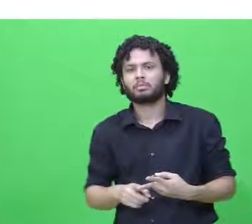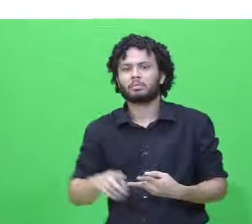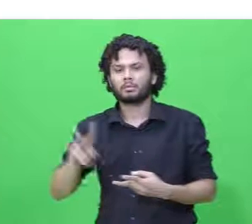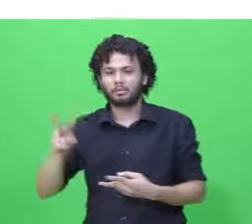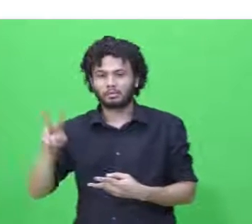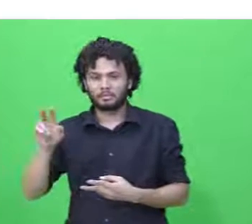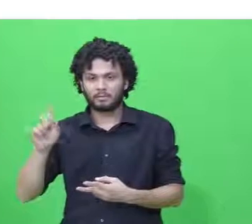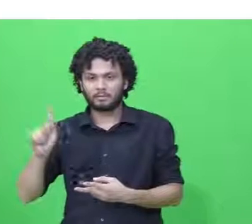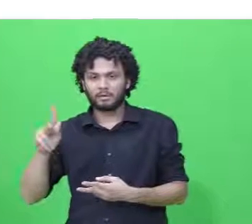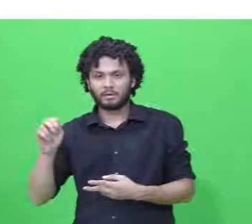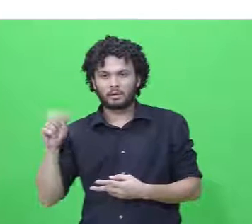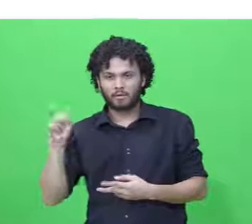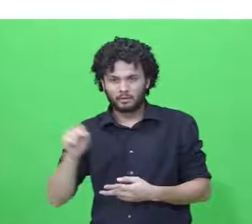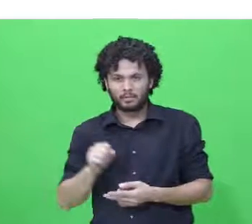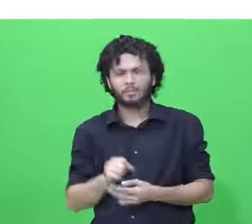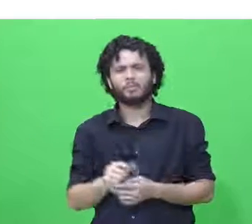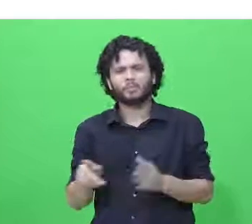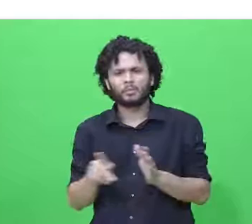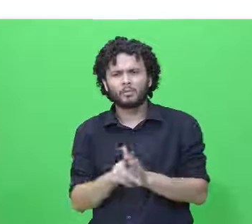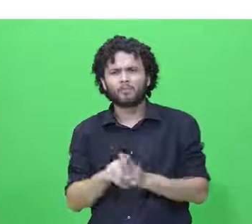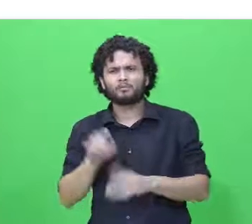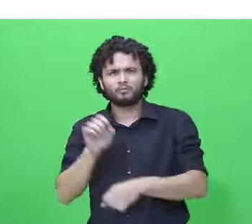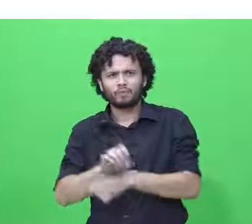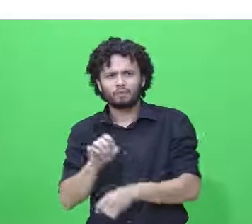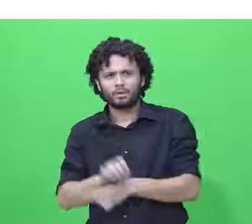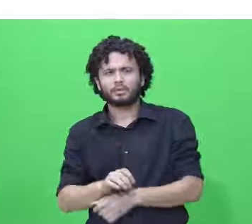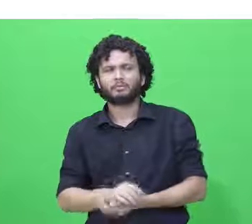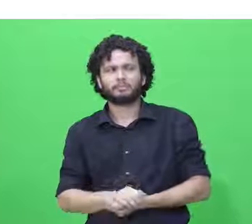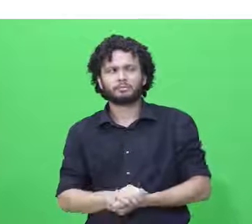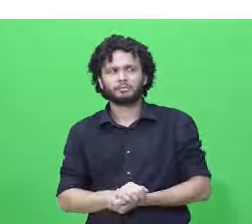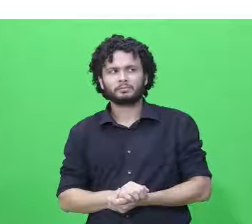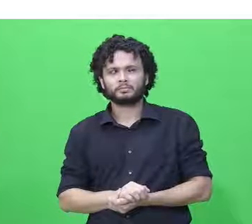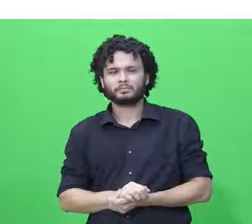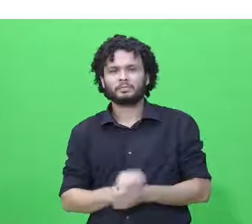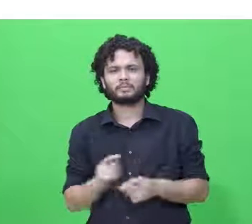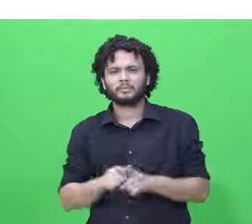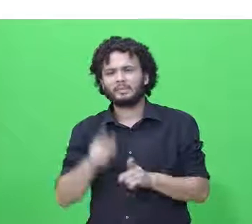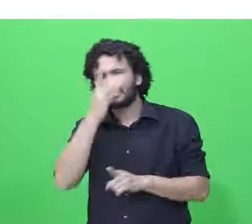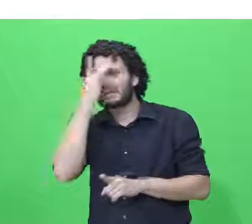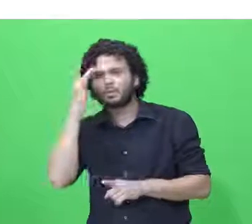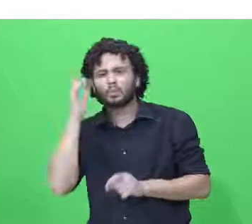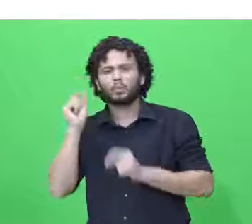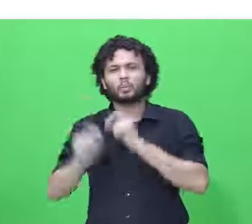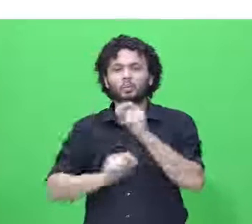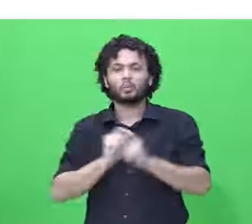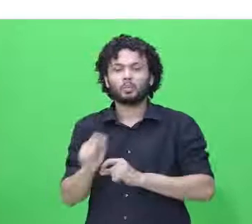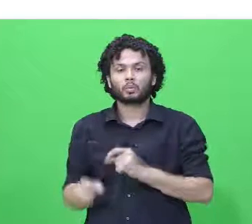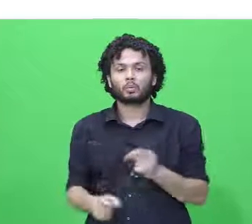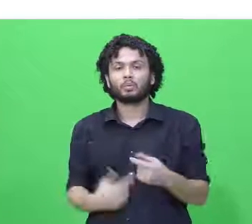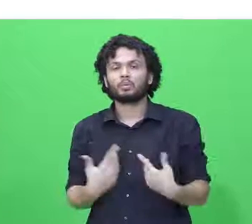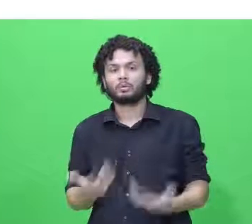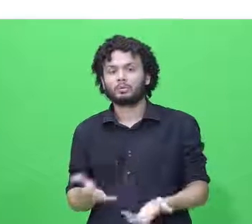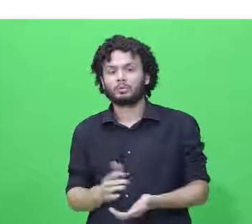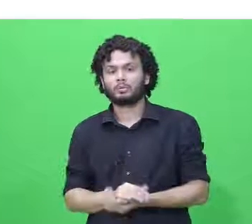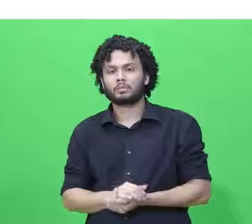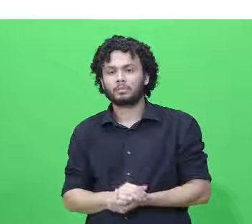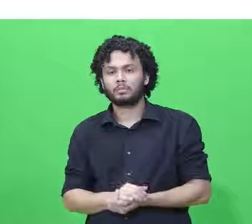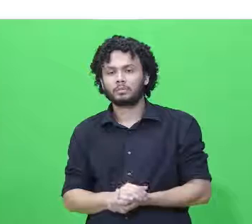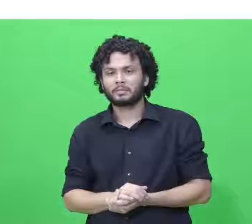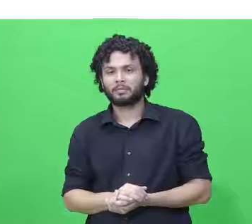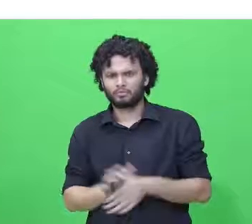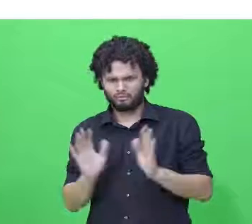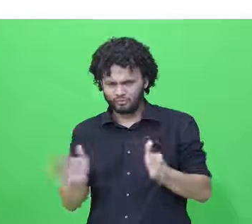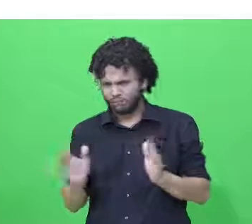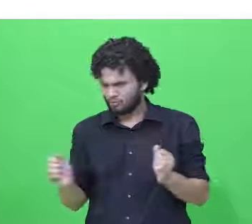Vargas nomeou interventores para os estados. São pessoas então muito próximas